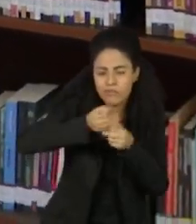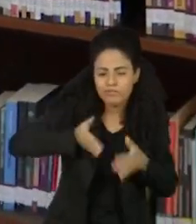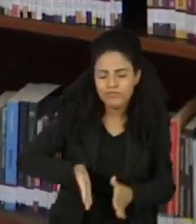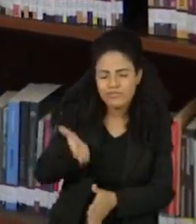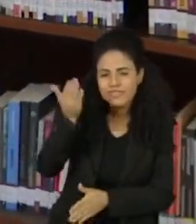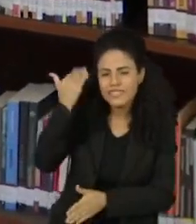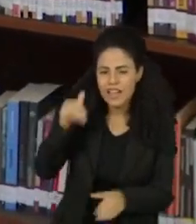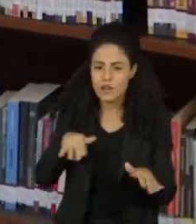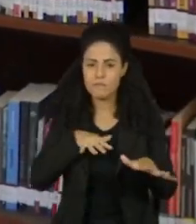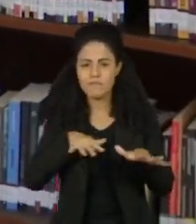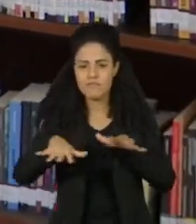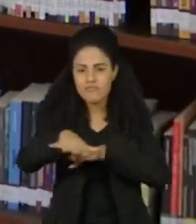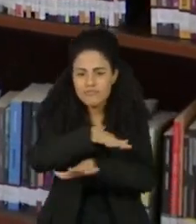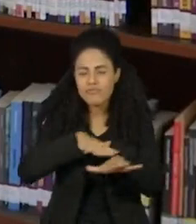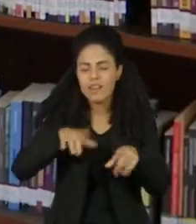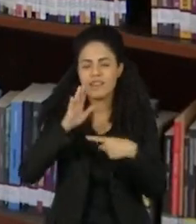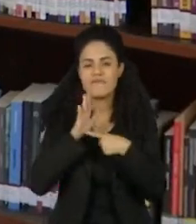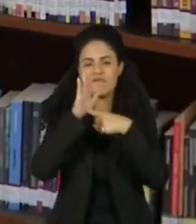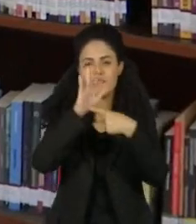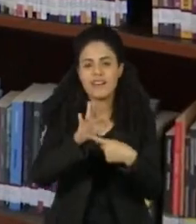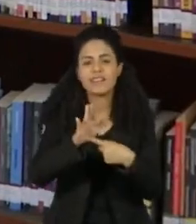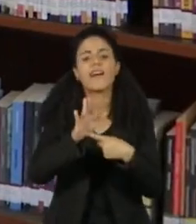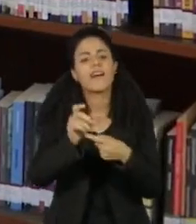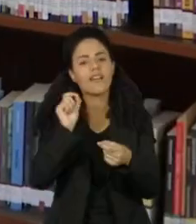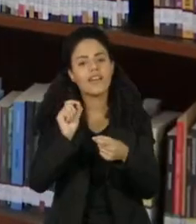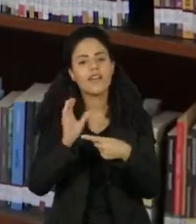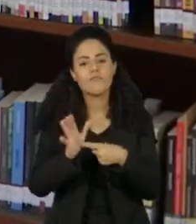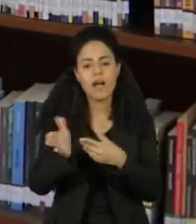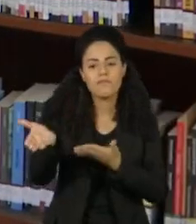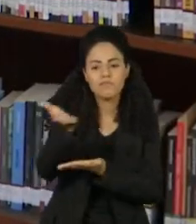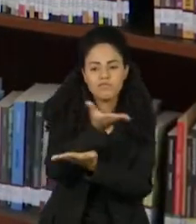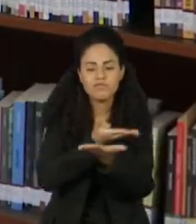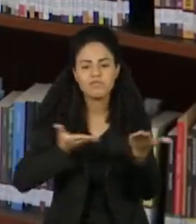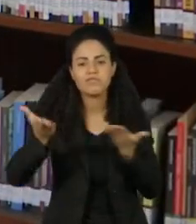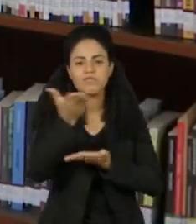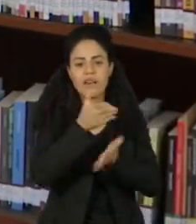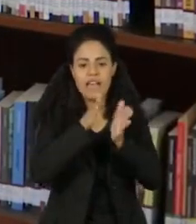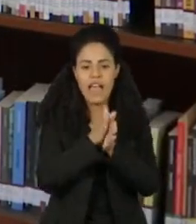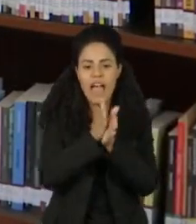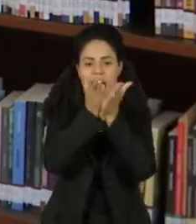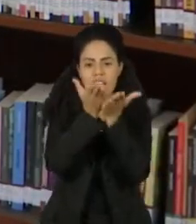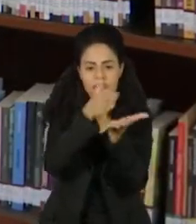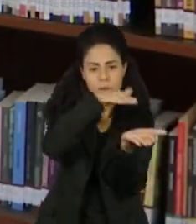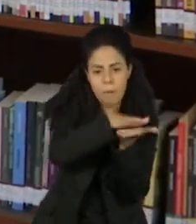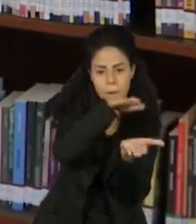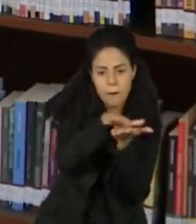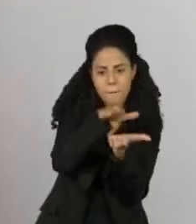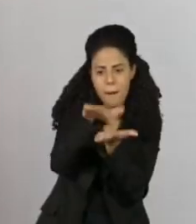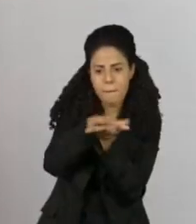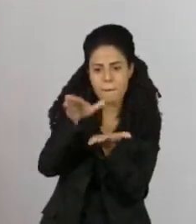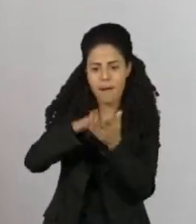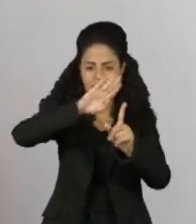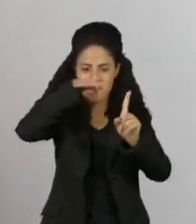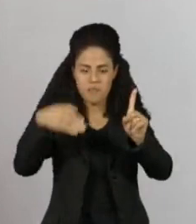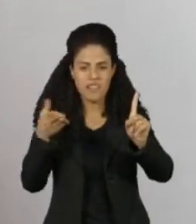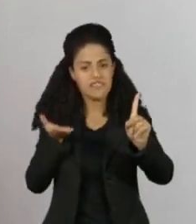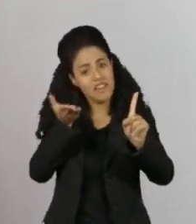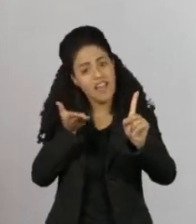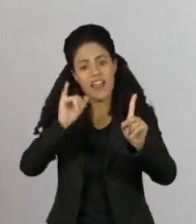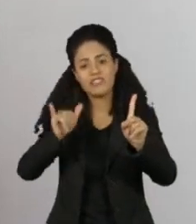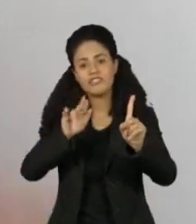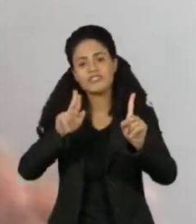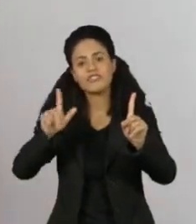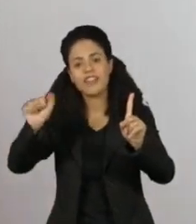O movimento também conta com um financiamento coletivo para o lançamento de livros em homenagem a ela. Tem um livro que foi